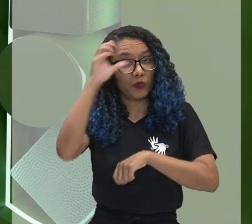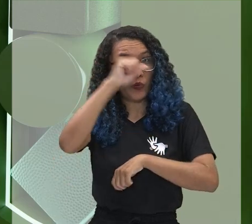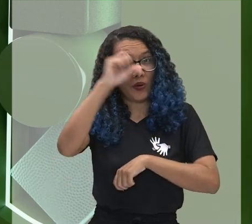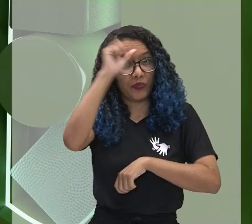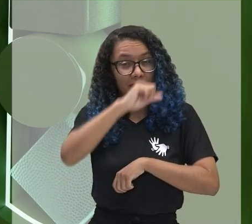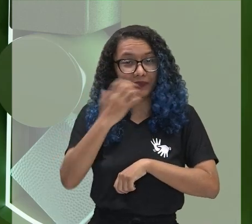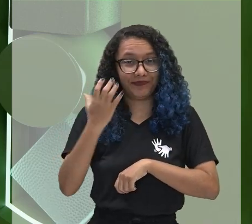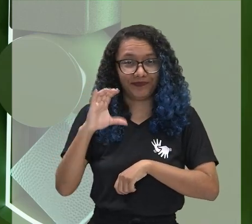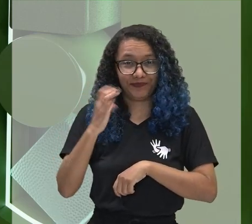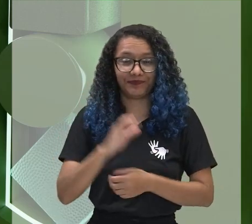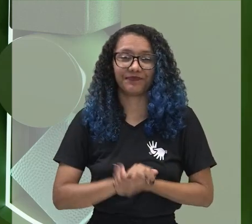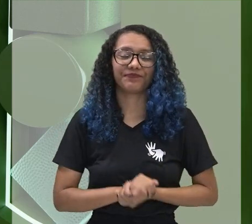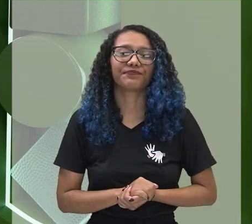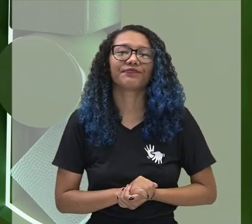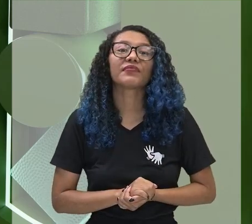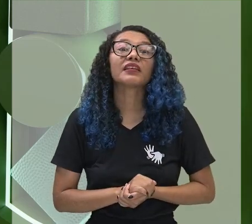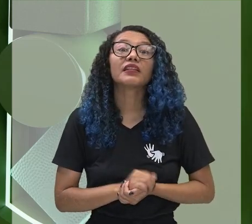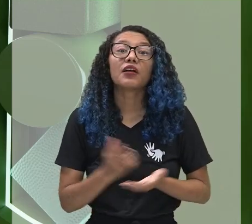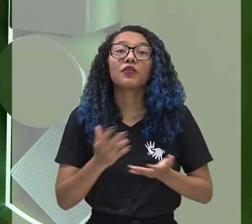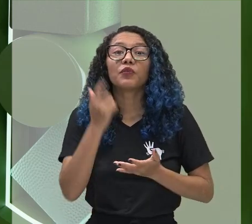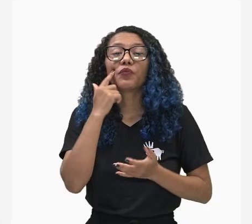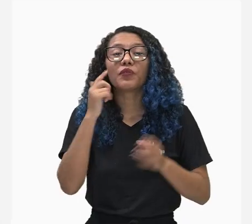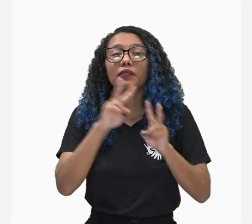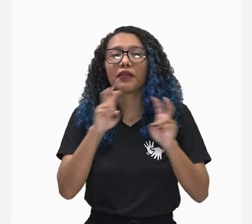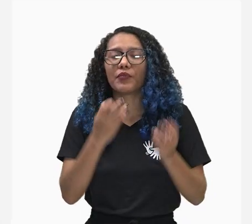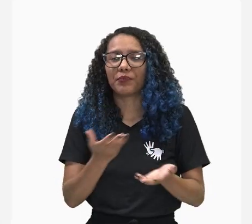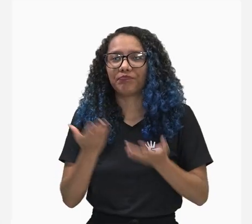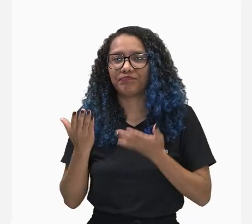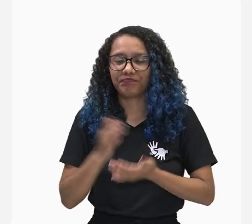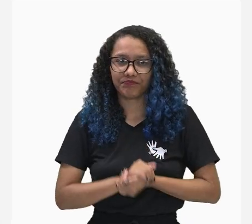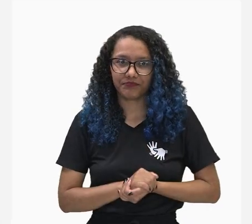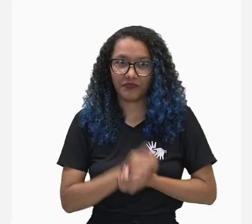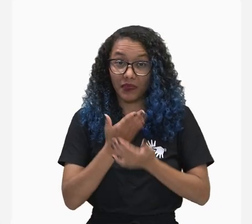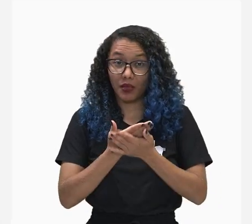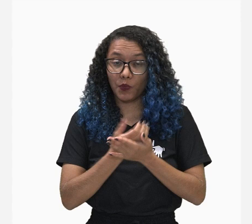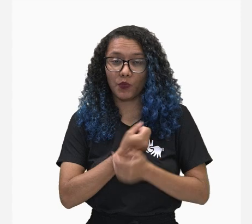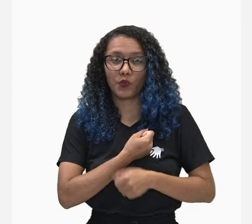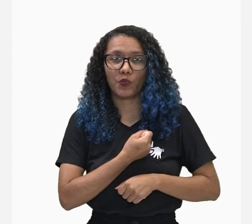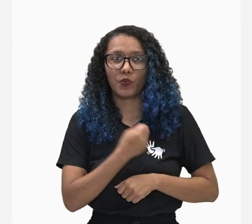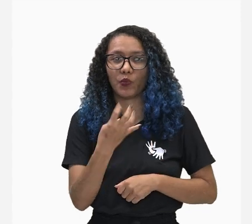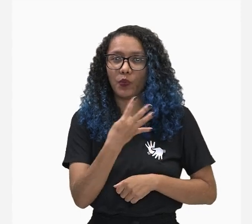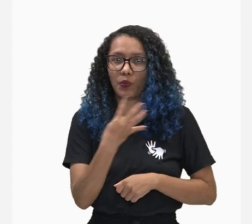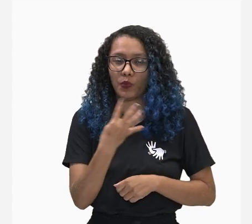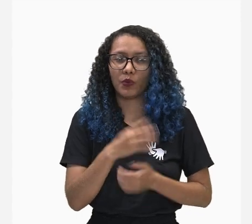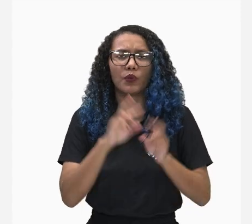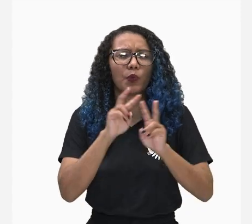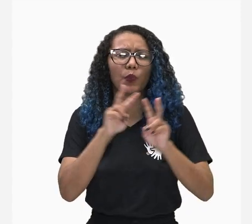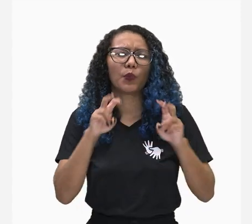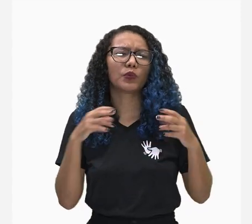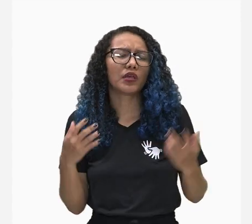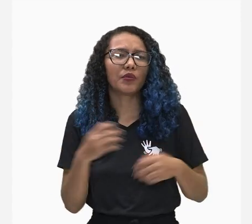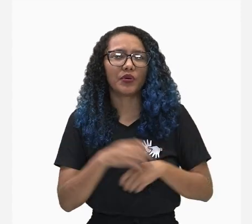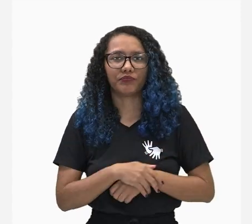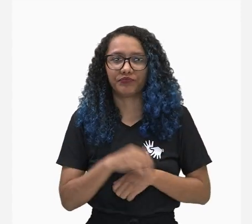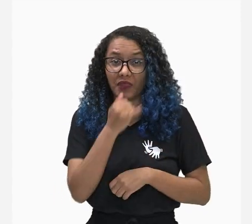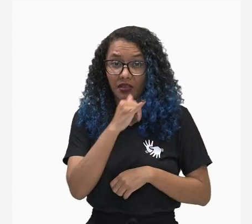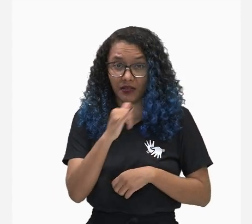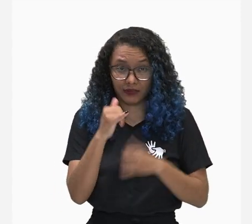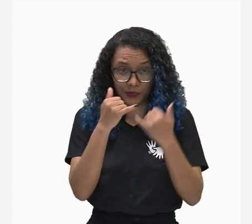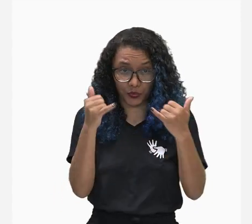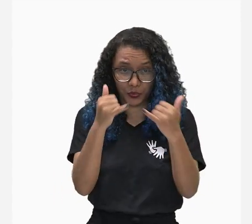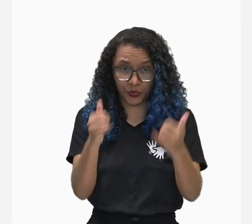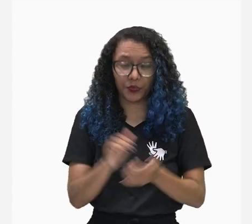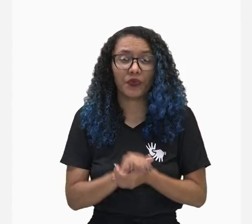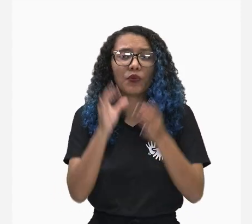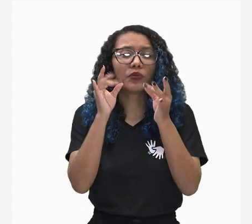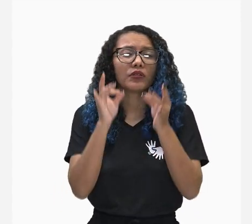ciência. Vamos ao objeto de conhecimento da aula de hoje? A aula de número 44 tem como objeto de conhecimento